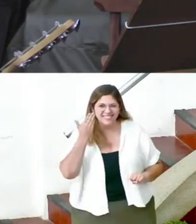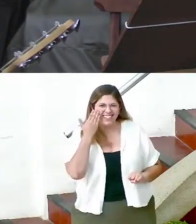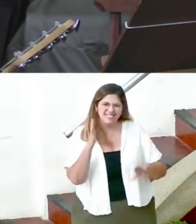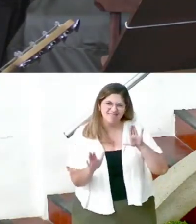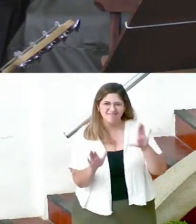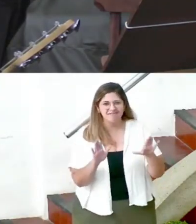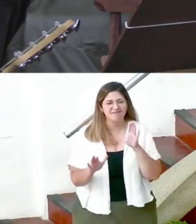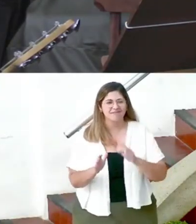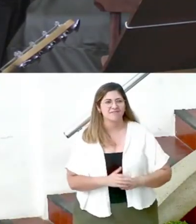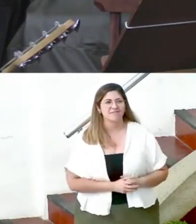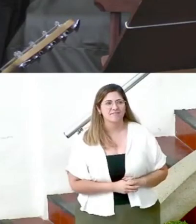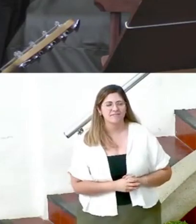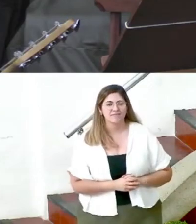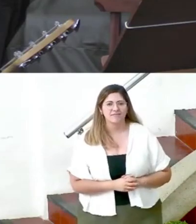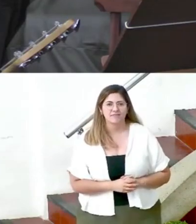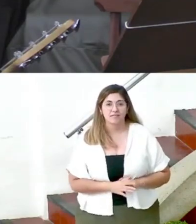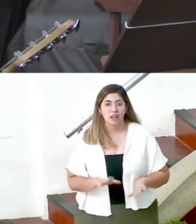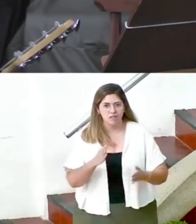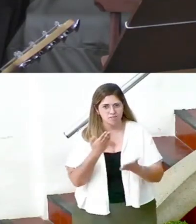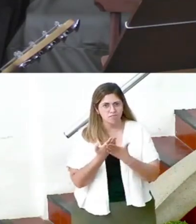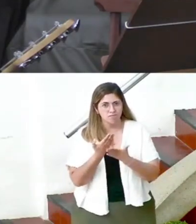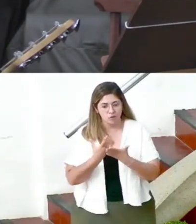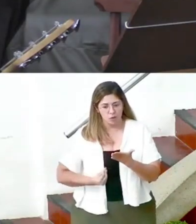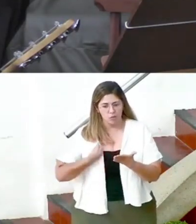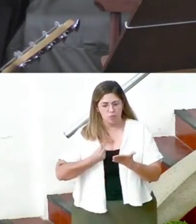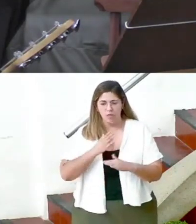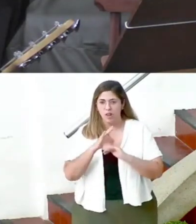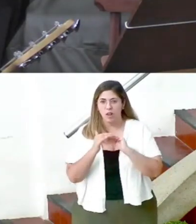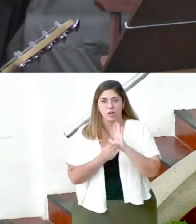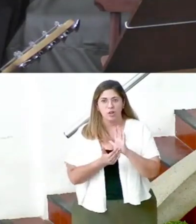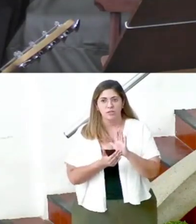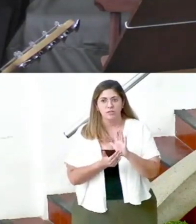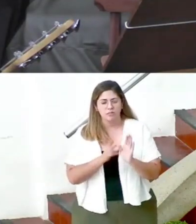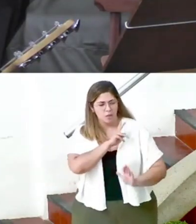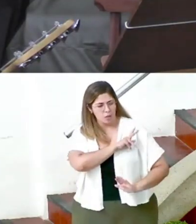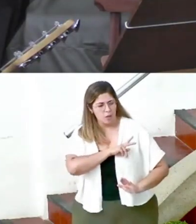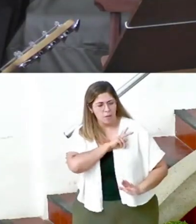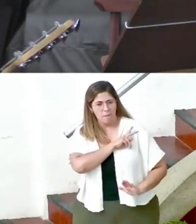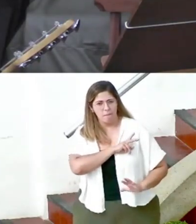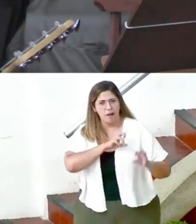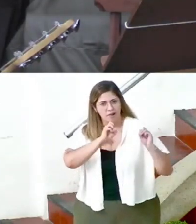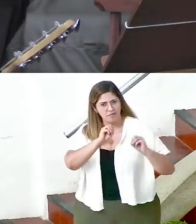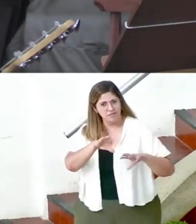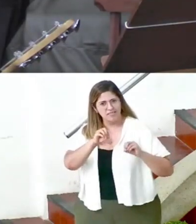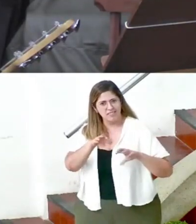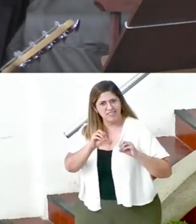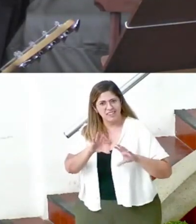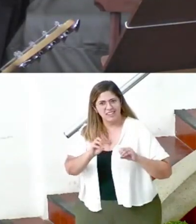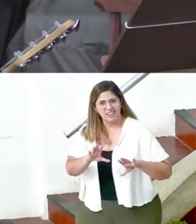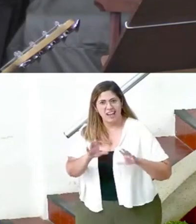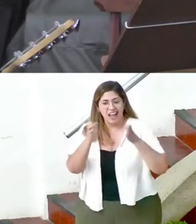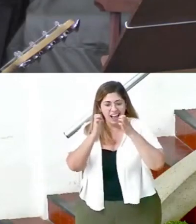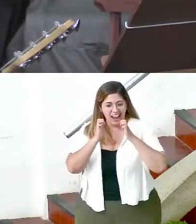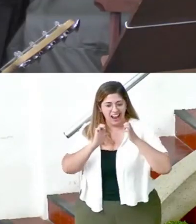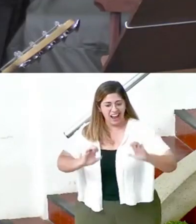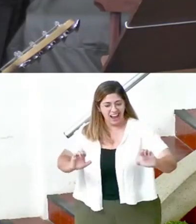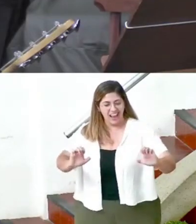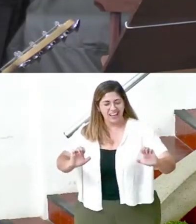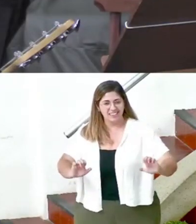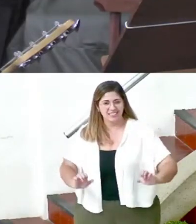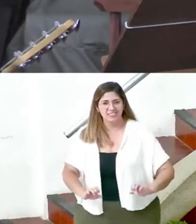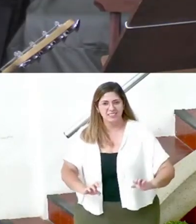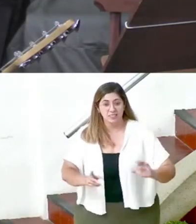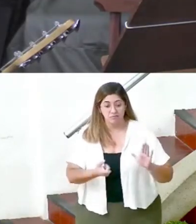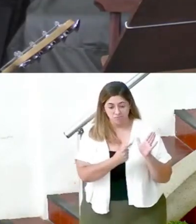isso, uma vida inteira de estudos, e lá está o seu Sérgio Paulo, procônsul de Creta. Estou aqui representando